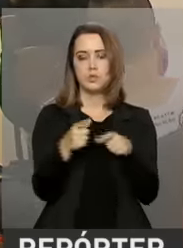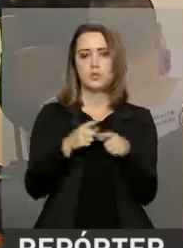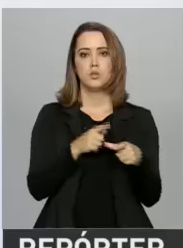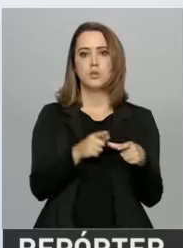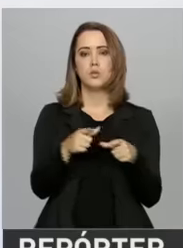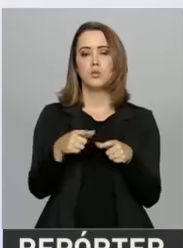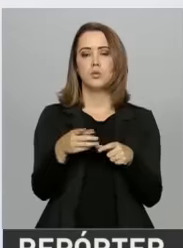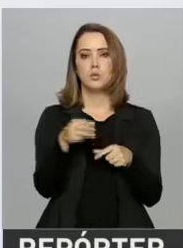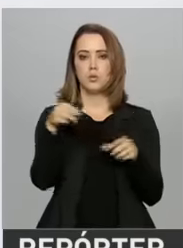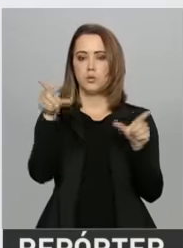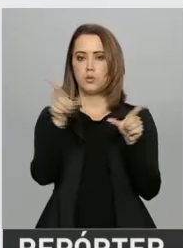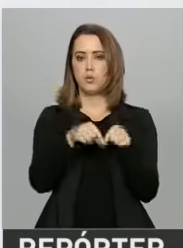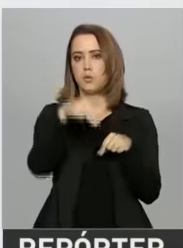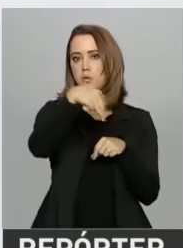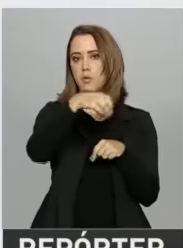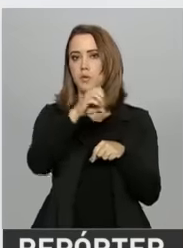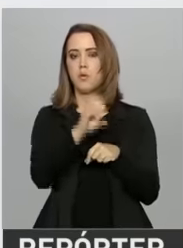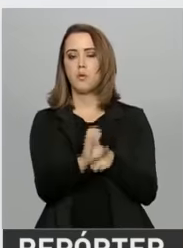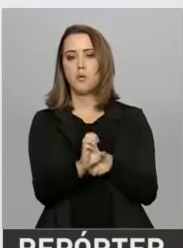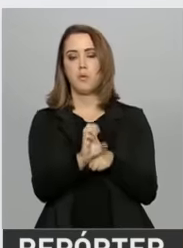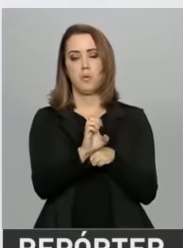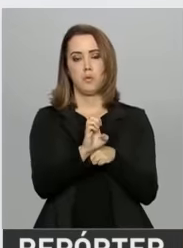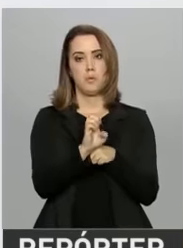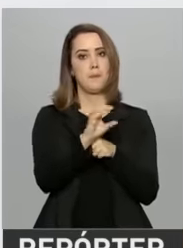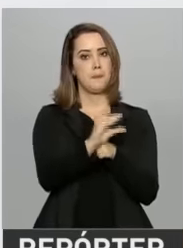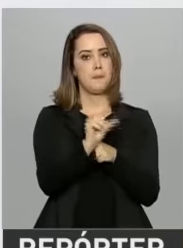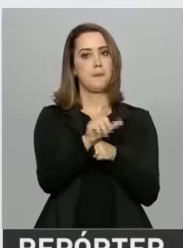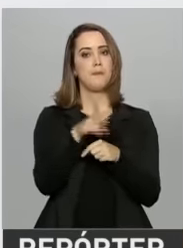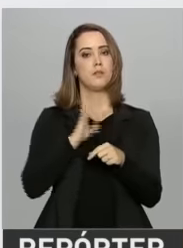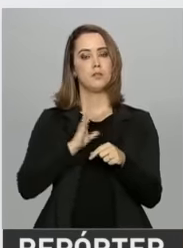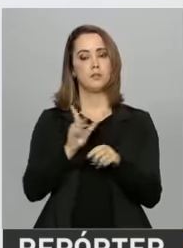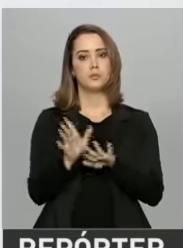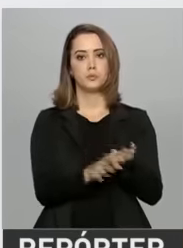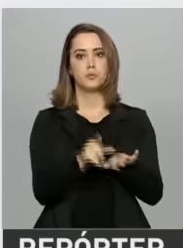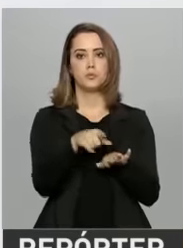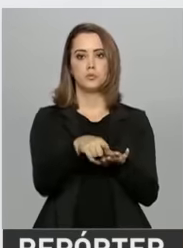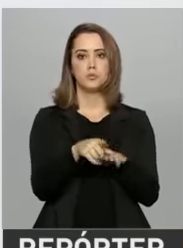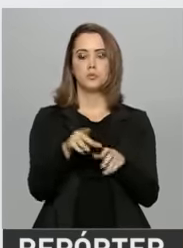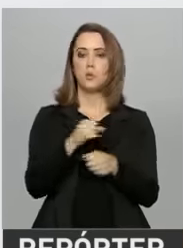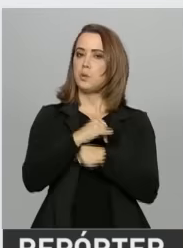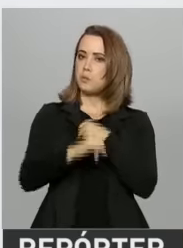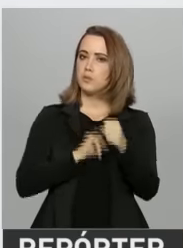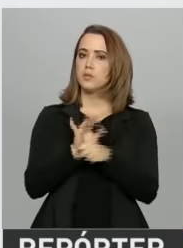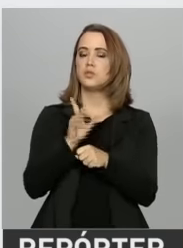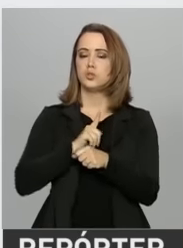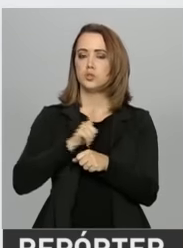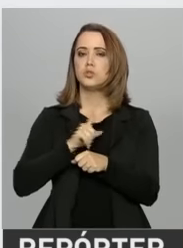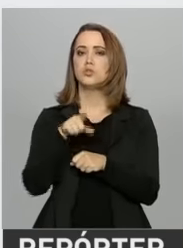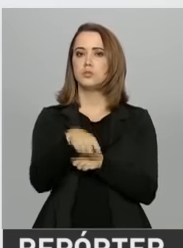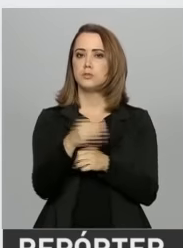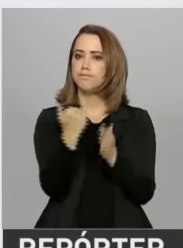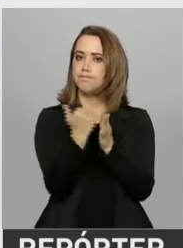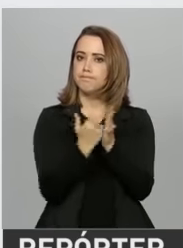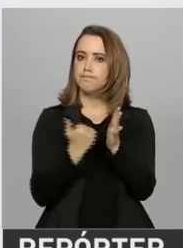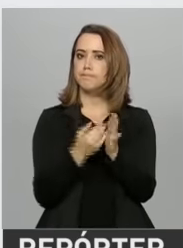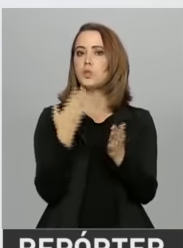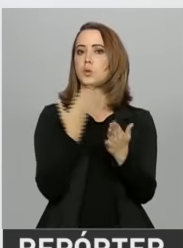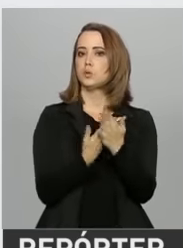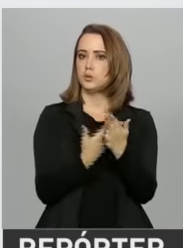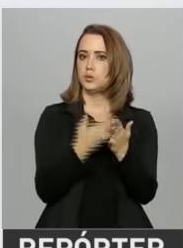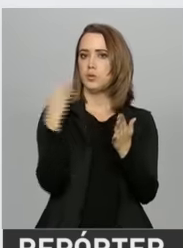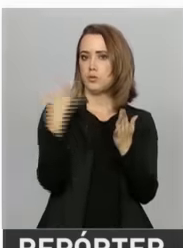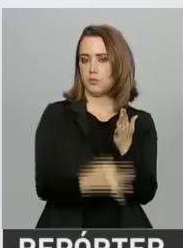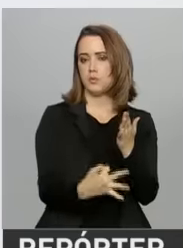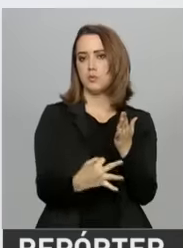da Educação pode se avaliar e o próprio site já oferece um programa de estudos a pessoas que estão interessadas